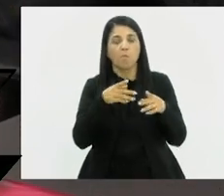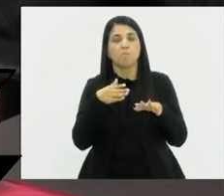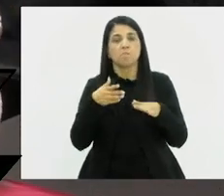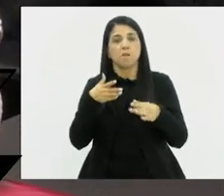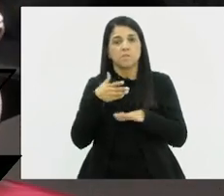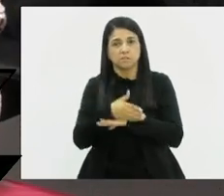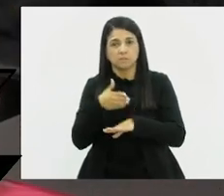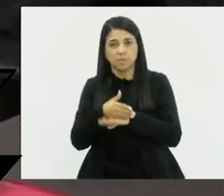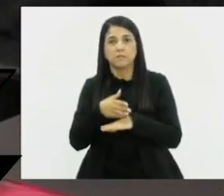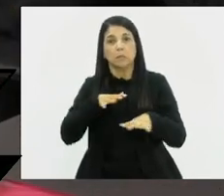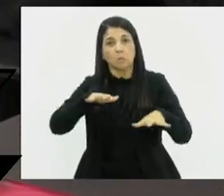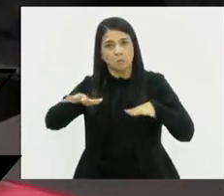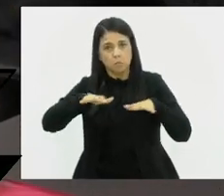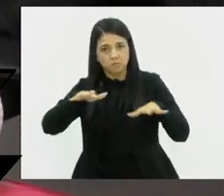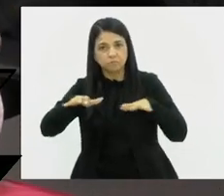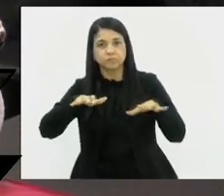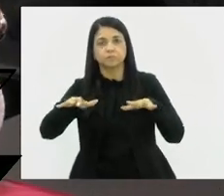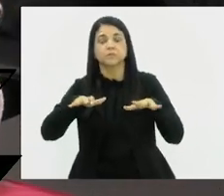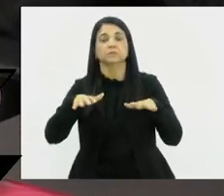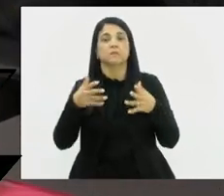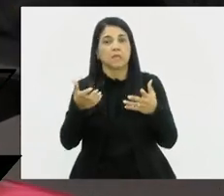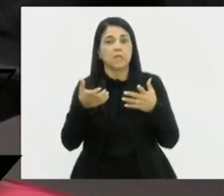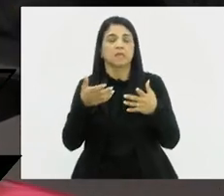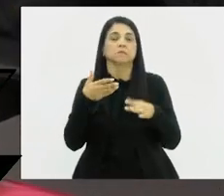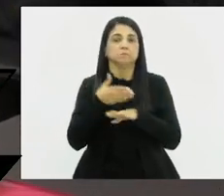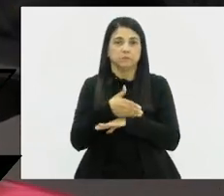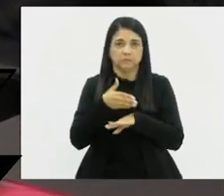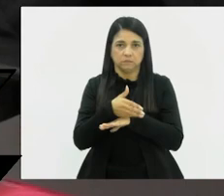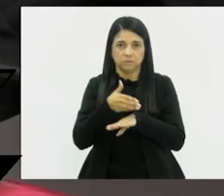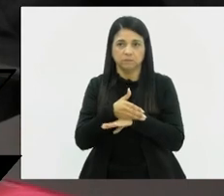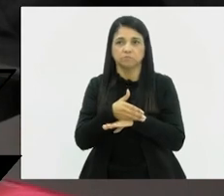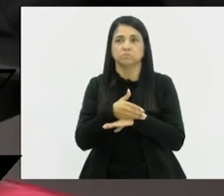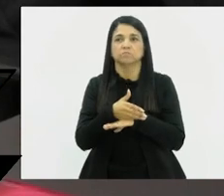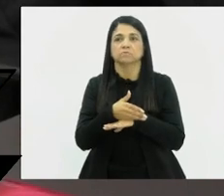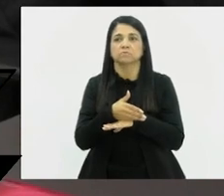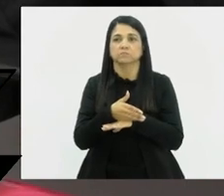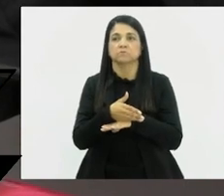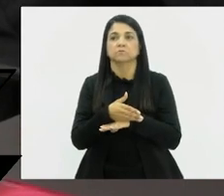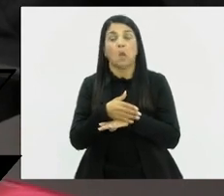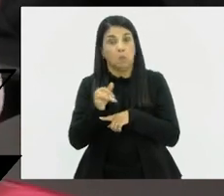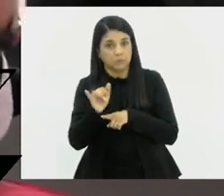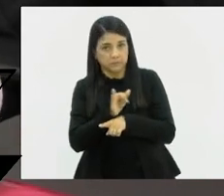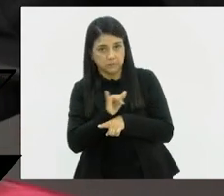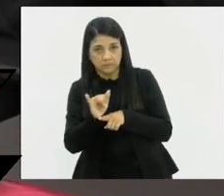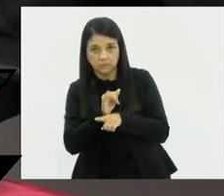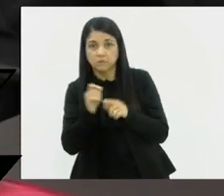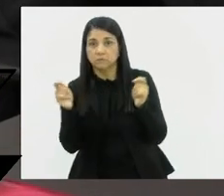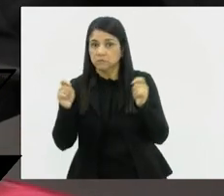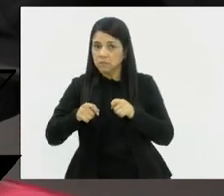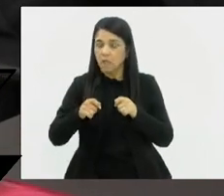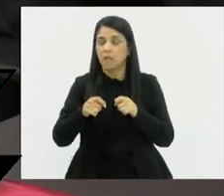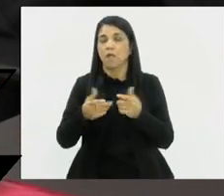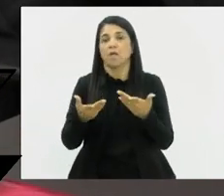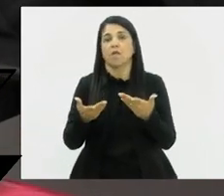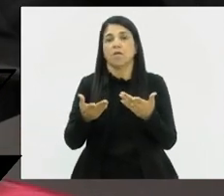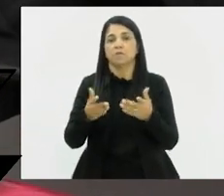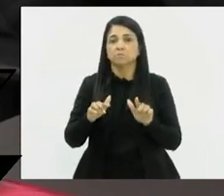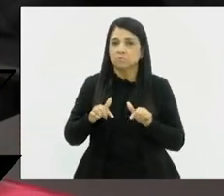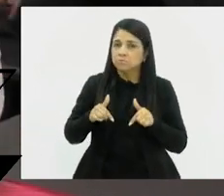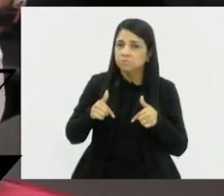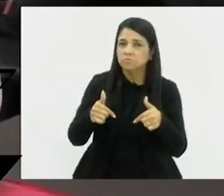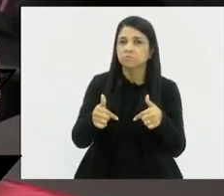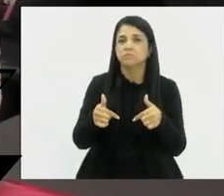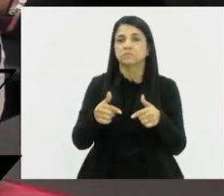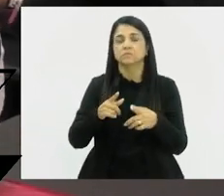grande acontecendo dos civis querendo participar. Então, eu acho que essa é uma forma da gente demandar um pouco menos, né,